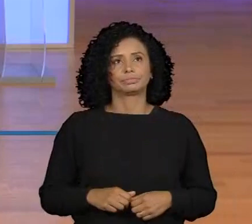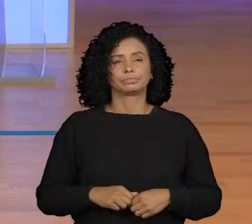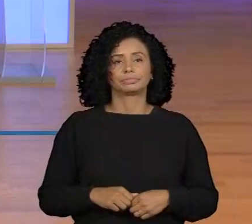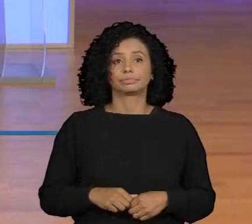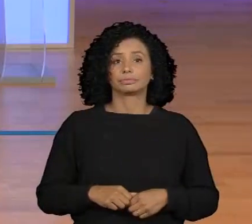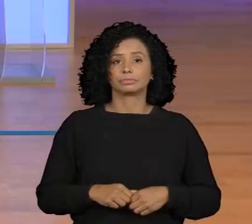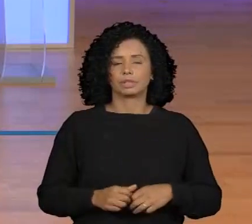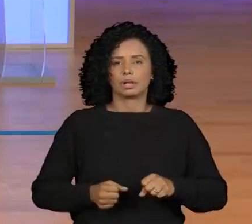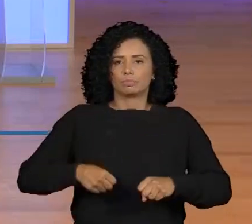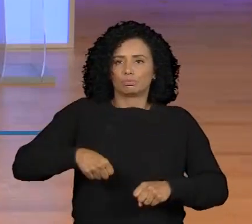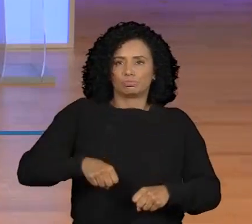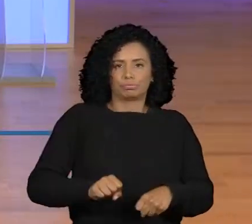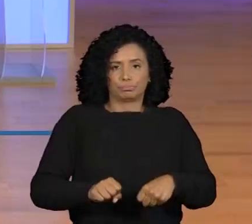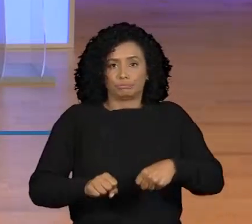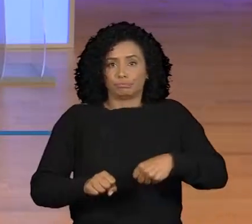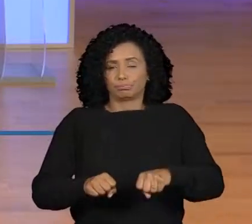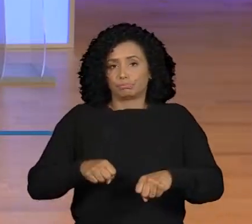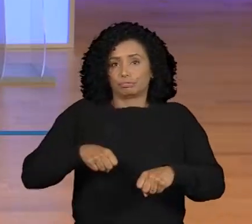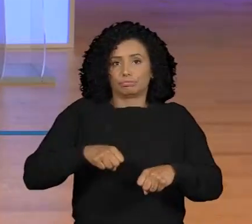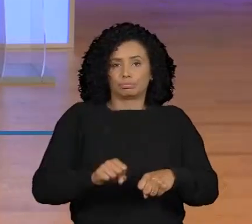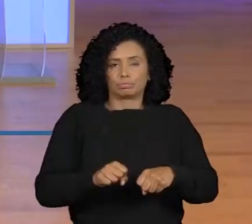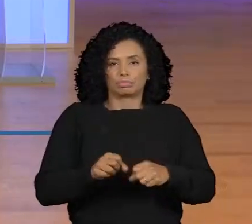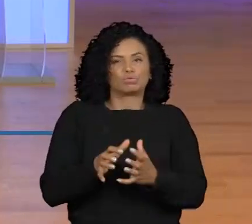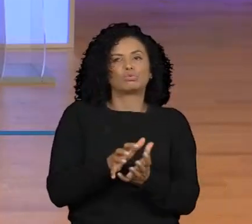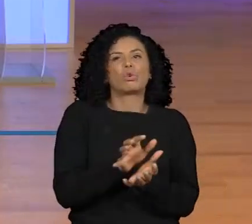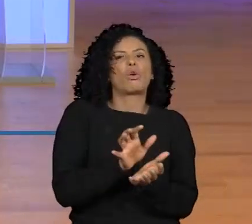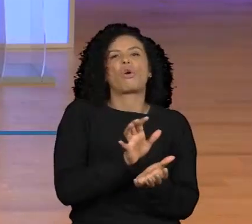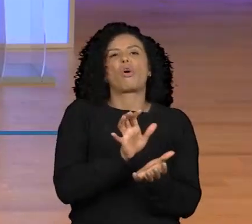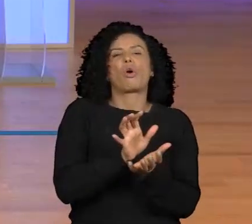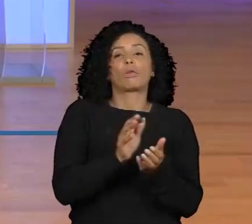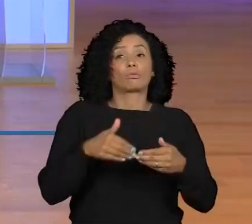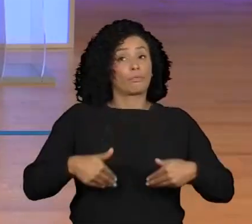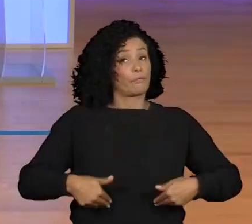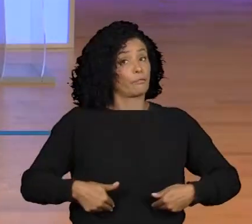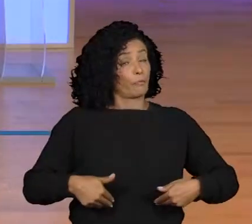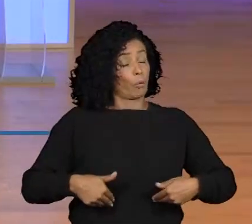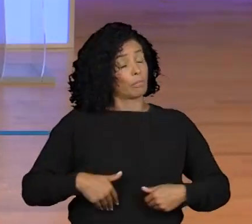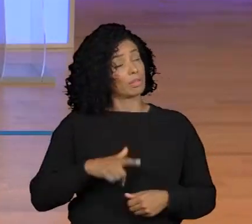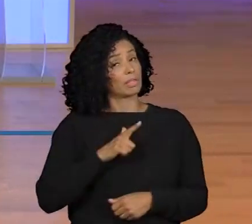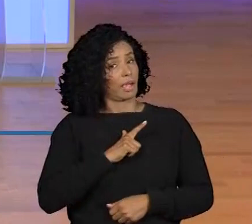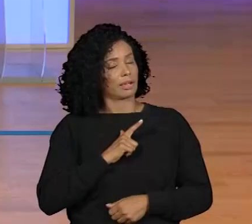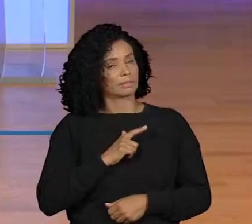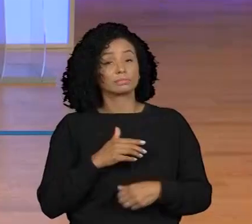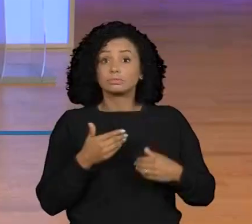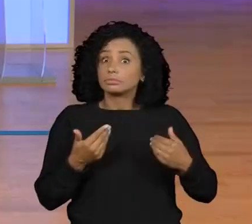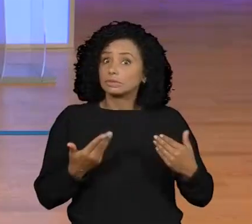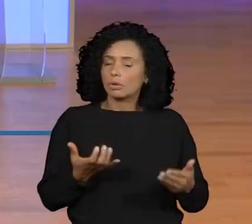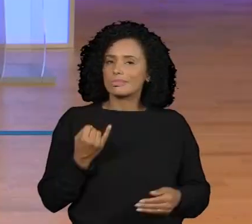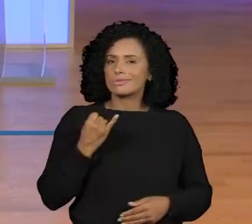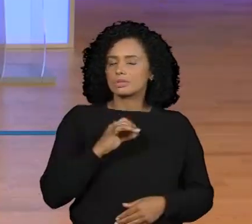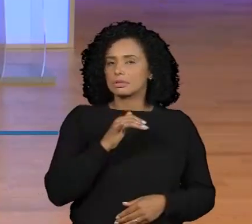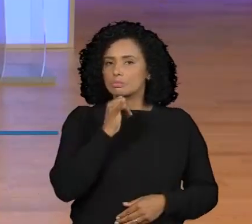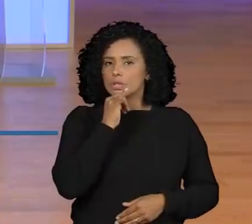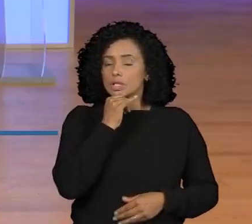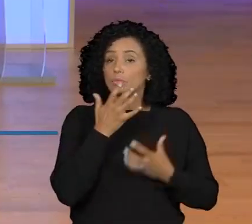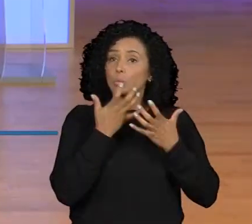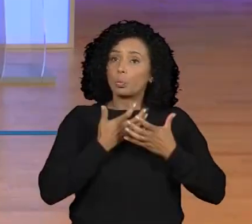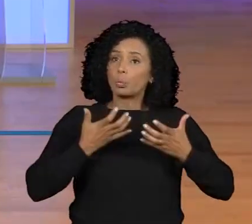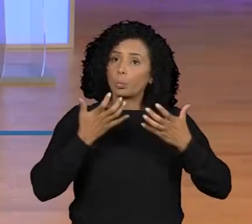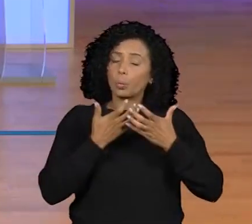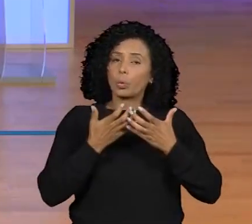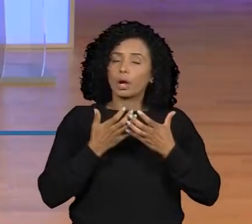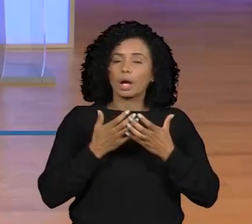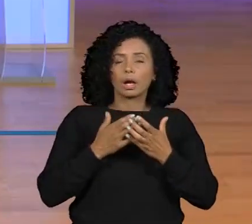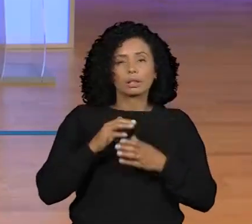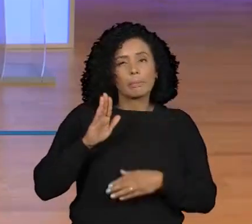torneio já quando quer capim então a pessoa eu tô fazendo na intensidade baixa a pessoa